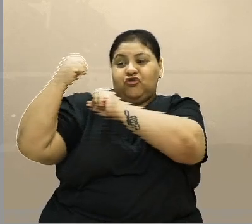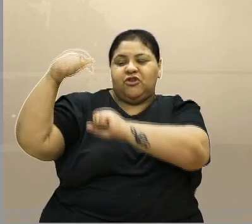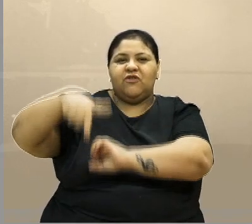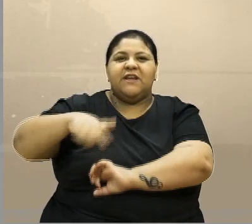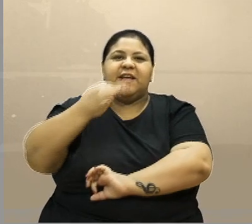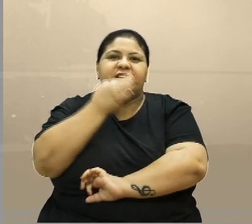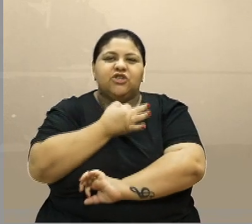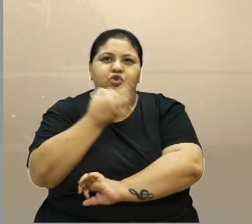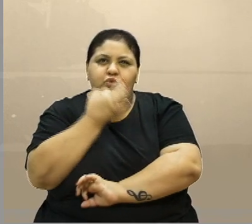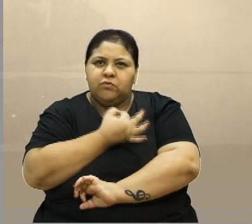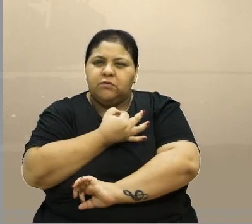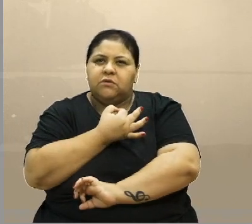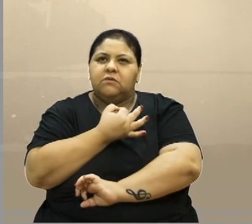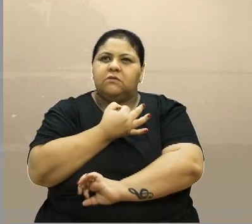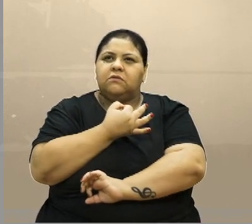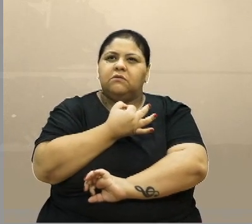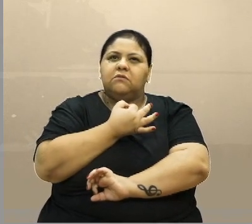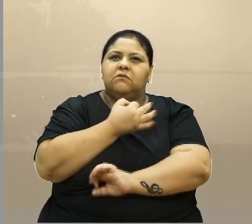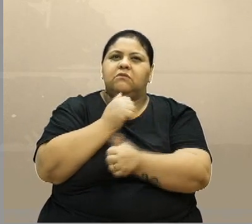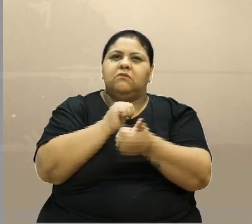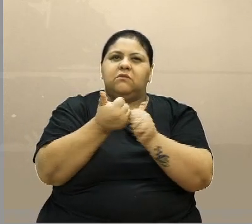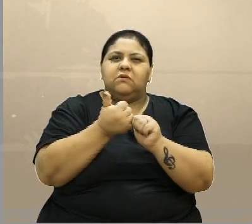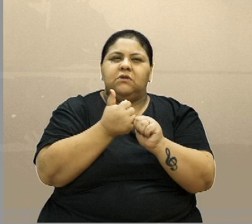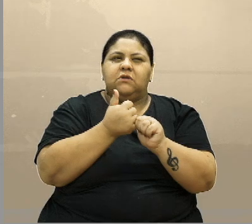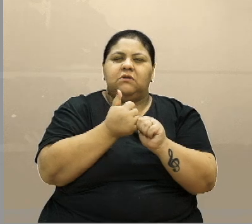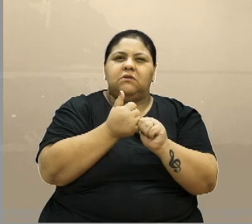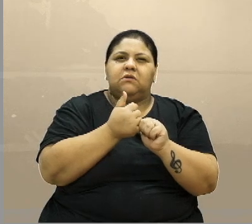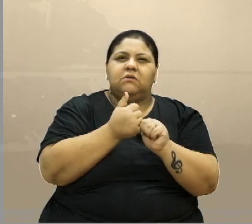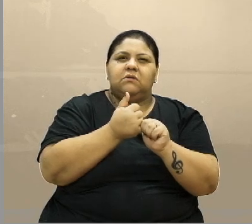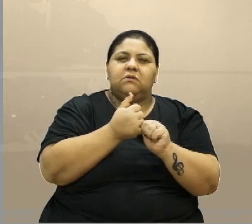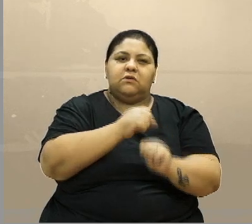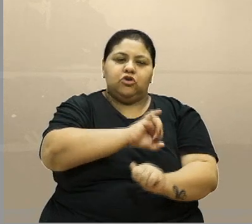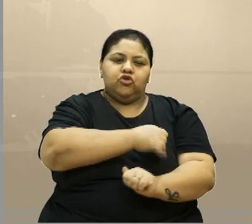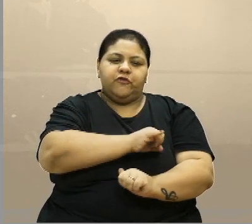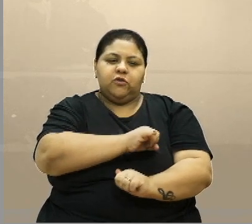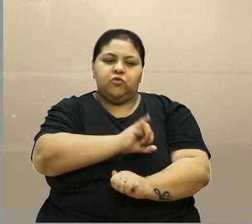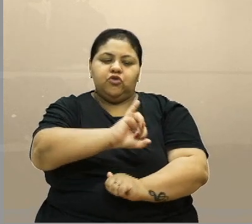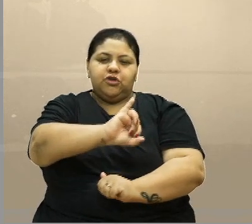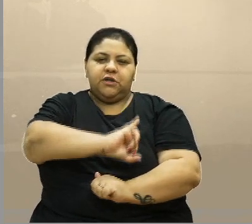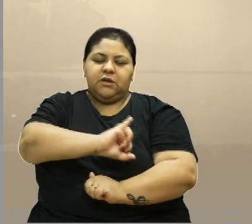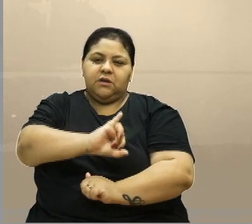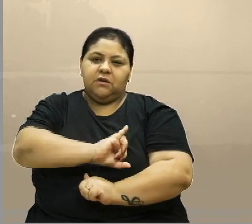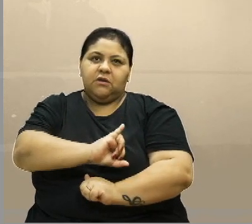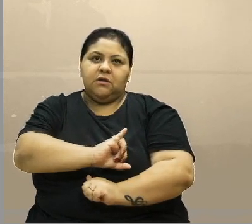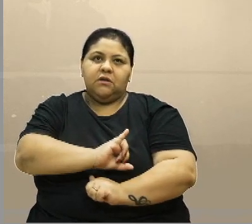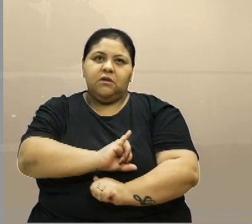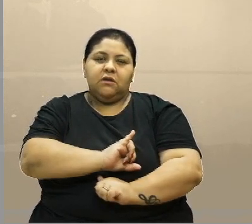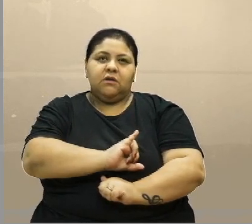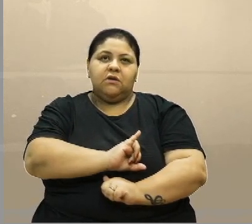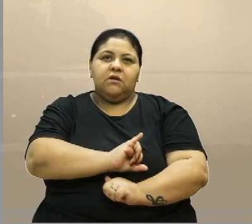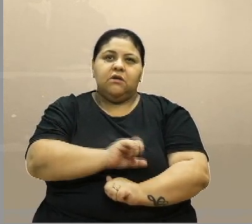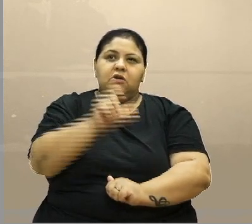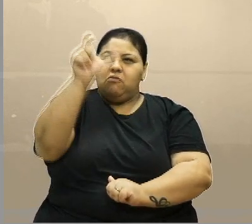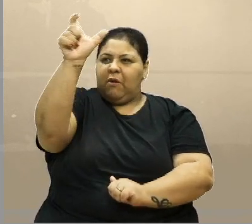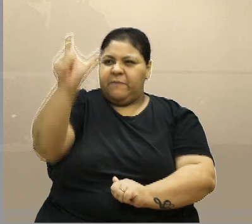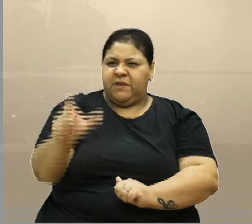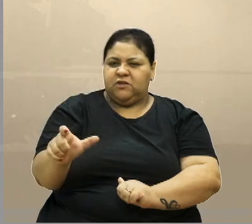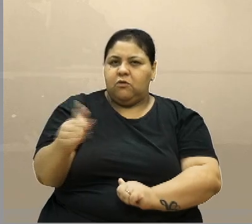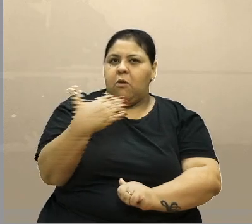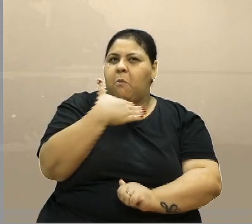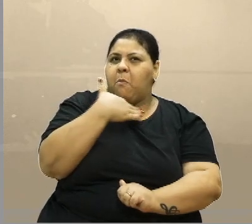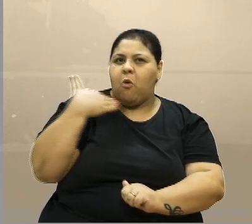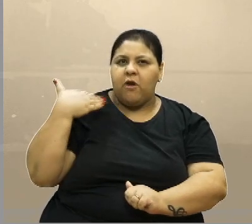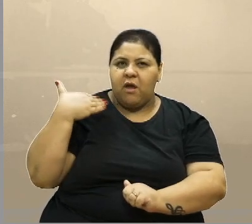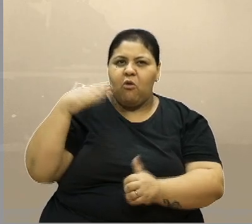Sul, num jogo Juventude e Inter, e acabou um torcedor do Grêmio morrendo numa disputa no